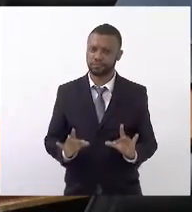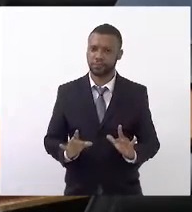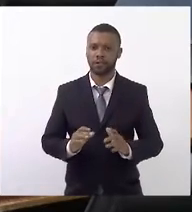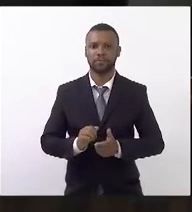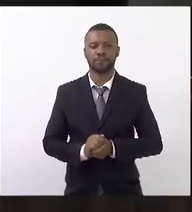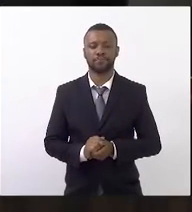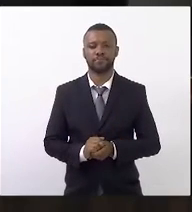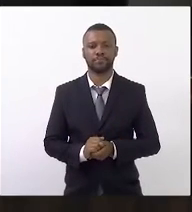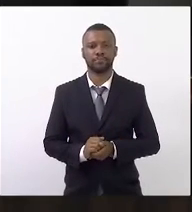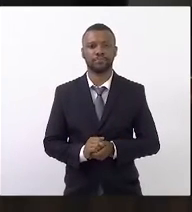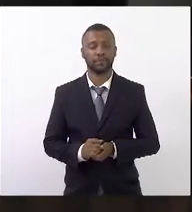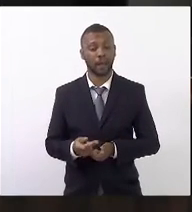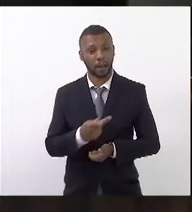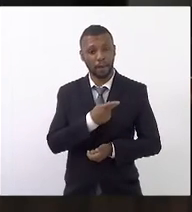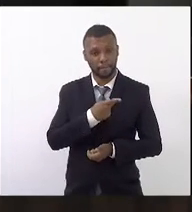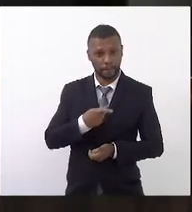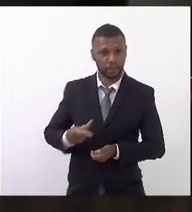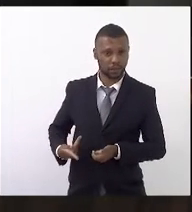Presidência